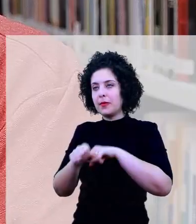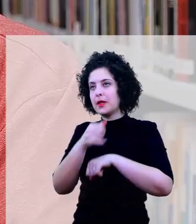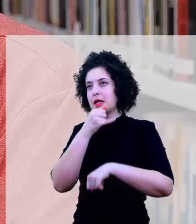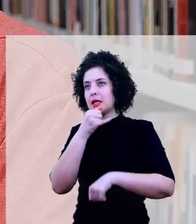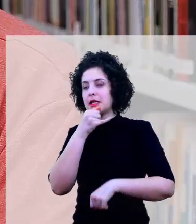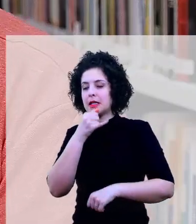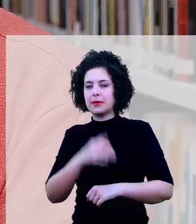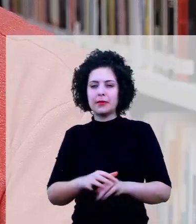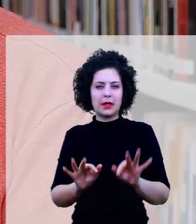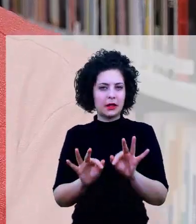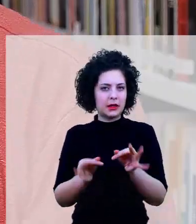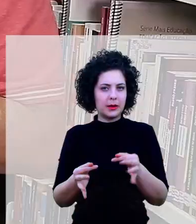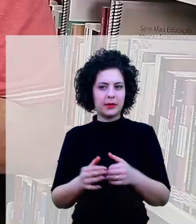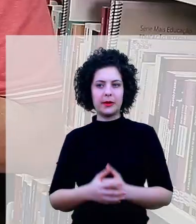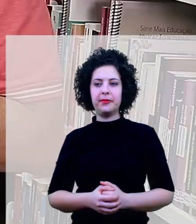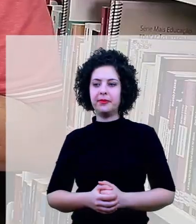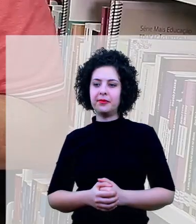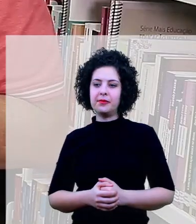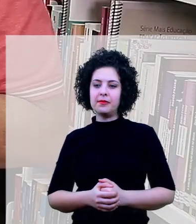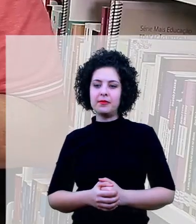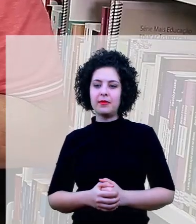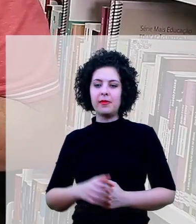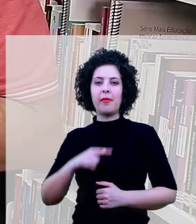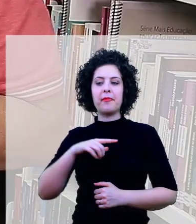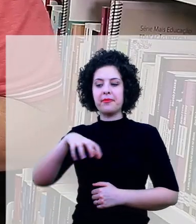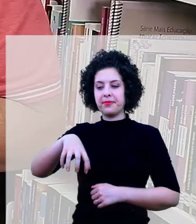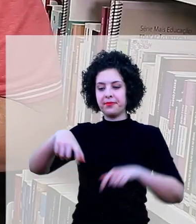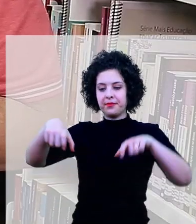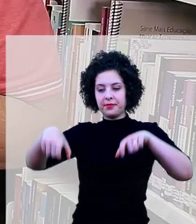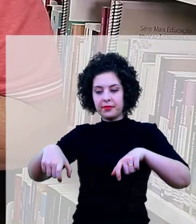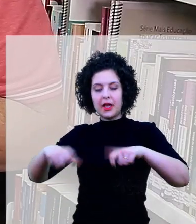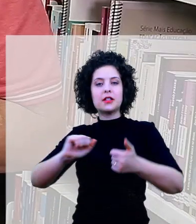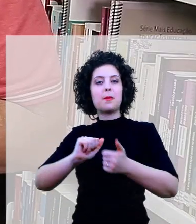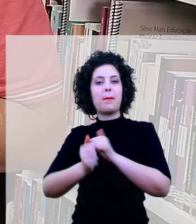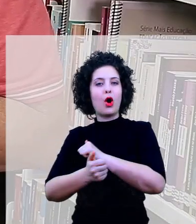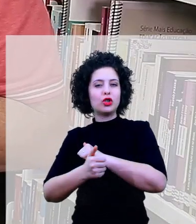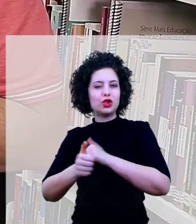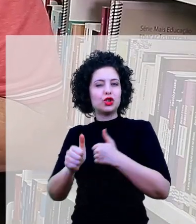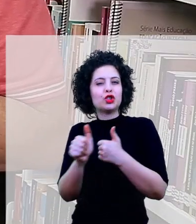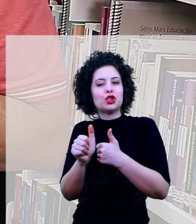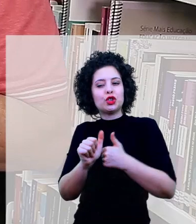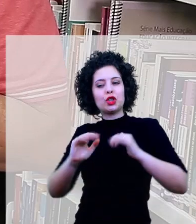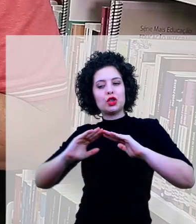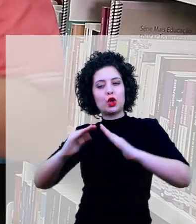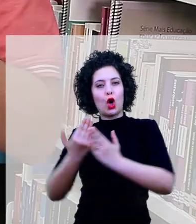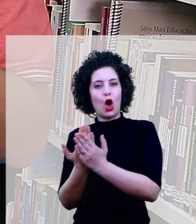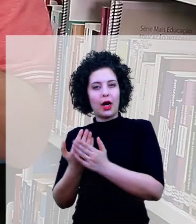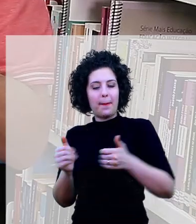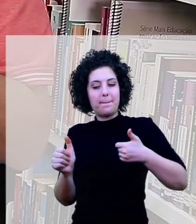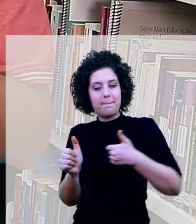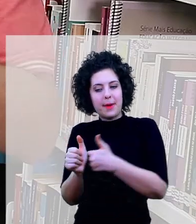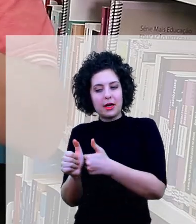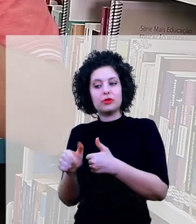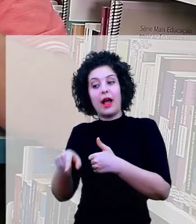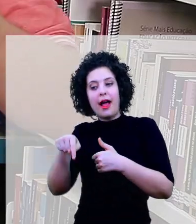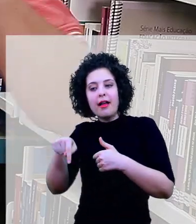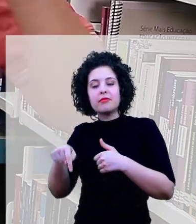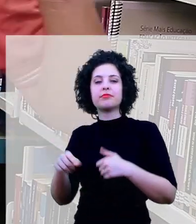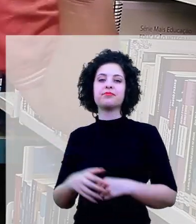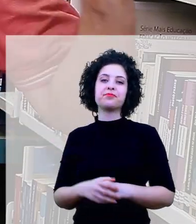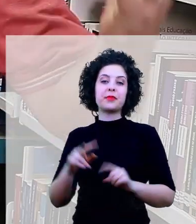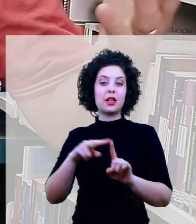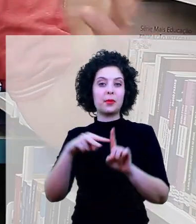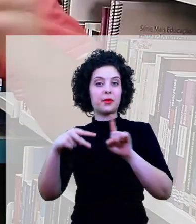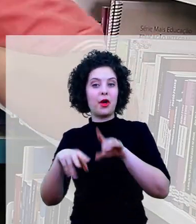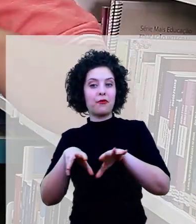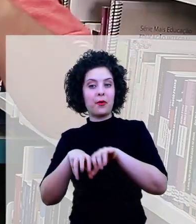pegar um exemplo bem, bem simples. Eu tenho um centro esportivo perto da escola, né? E, portanto, numa perspectiva